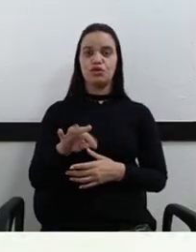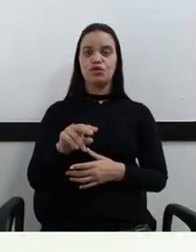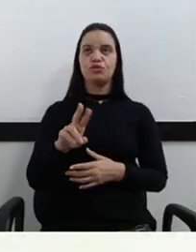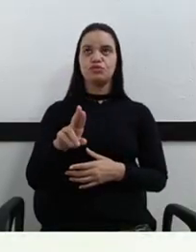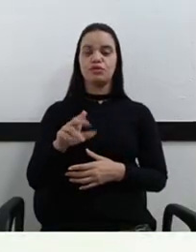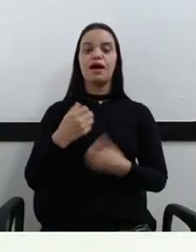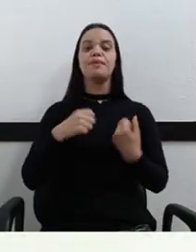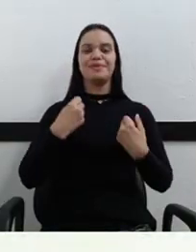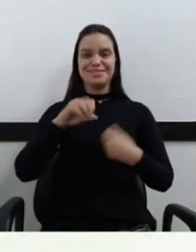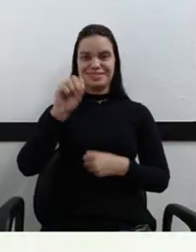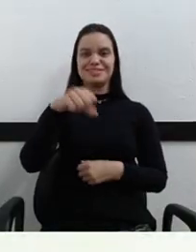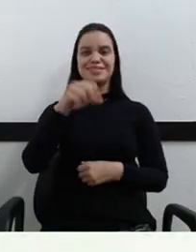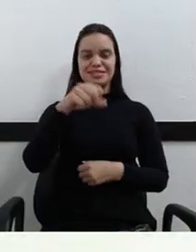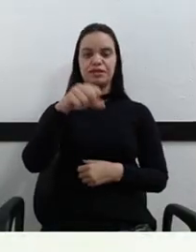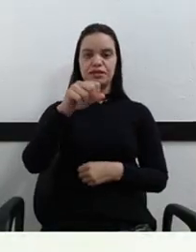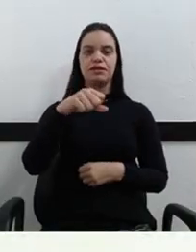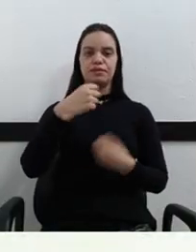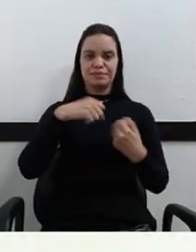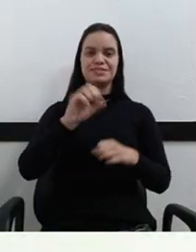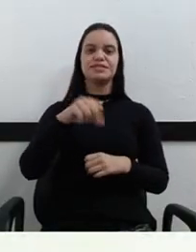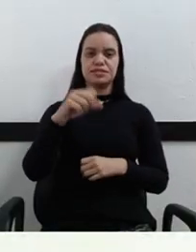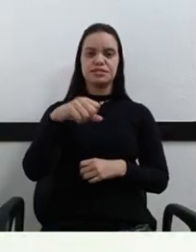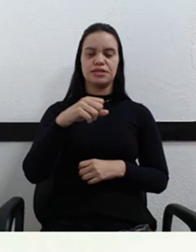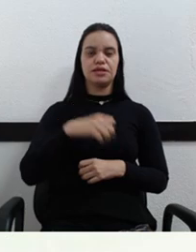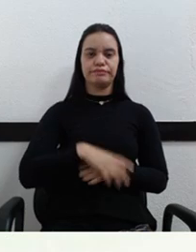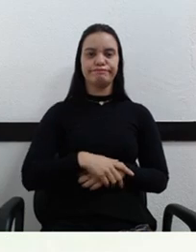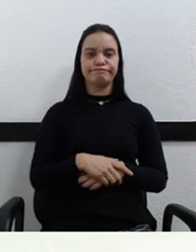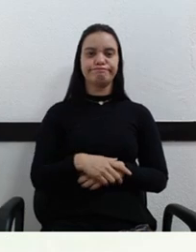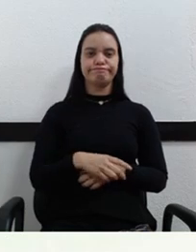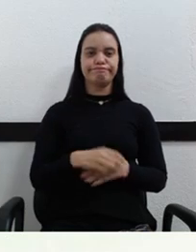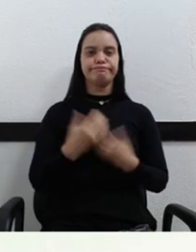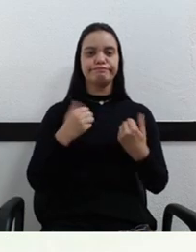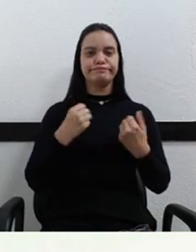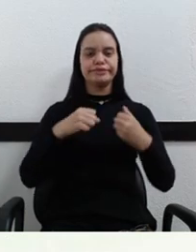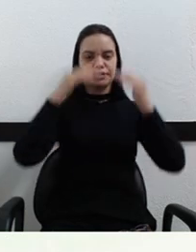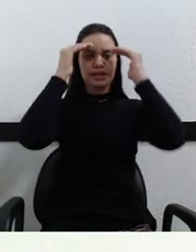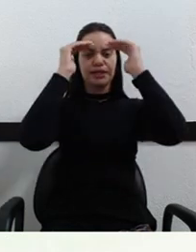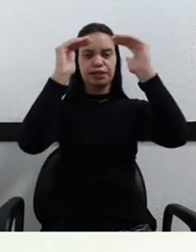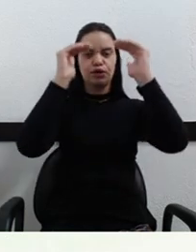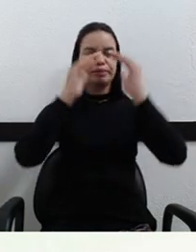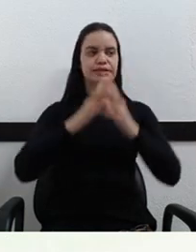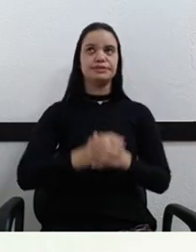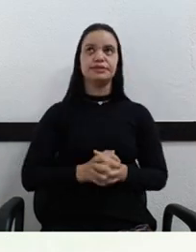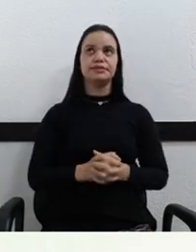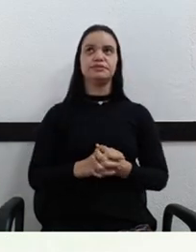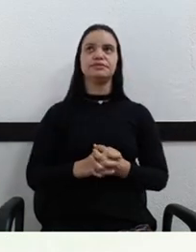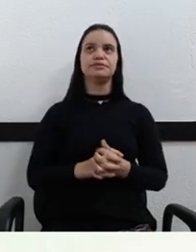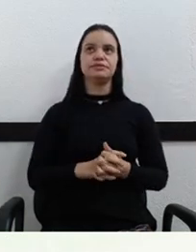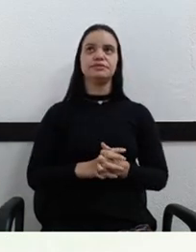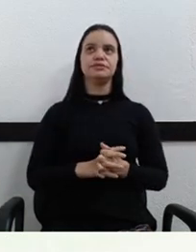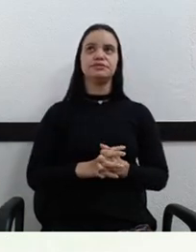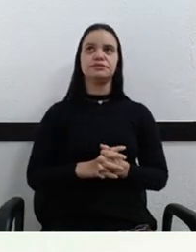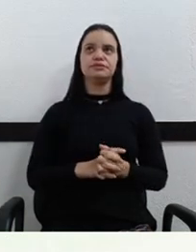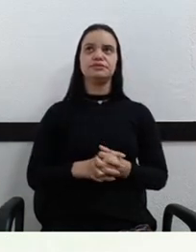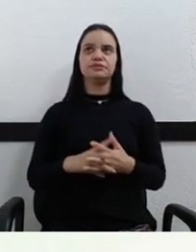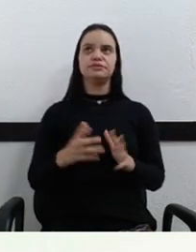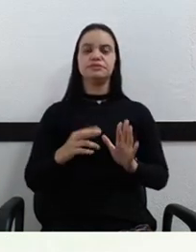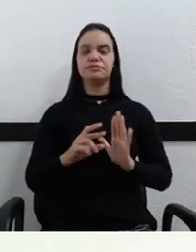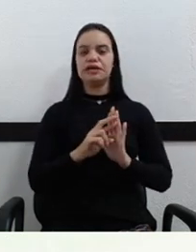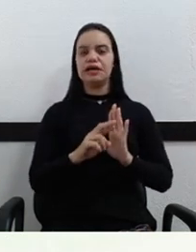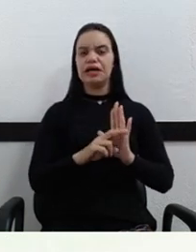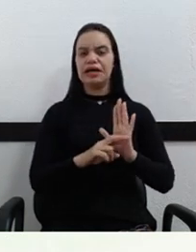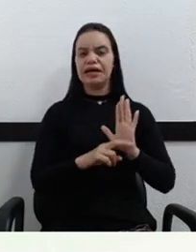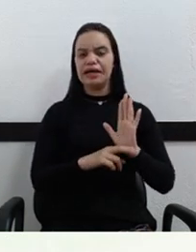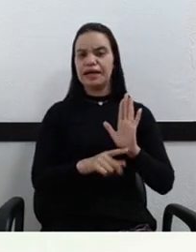essa é uma A gente exigência. tem uma exigência Bruna, Tribunal por de favor. Contas, Camarão, desculpa, mas isso realmente não tem o que fazer. Mas isso não tem previsão em nenhuma regulamentação interna